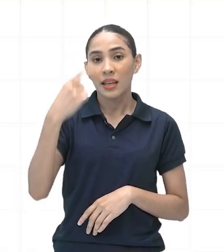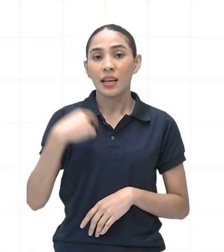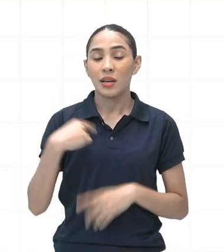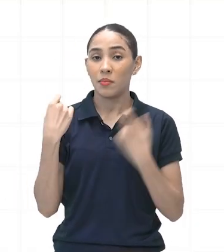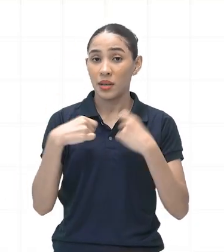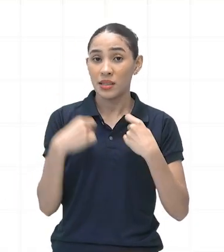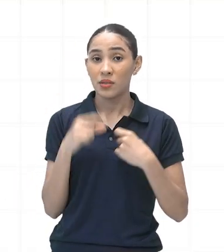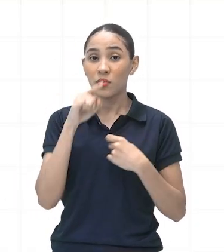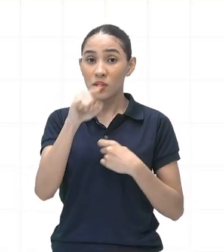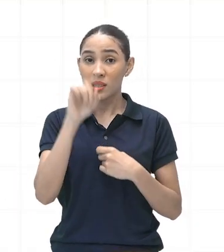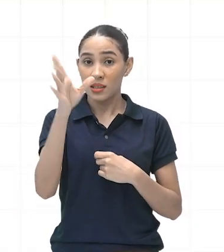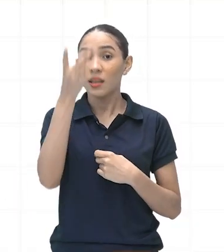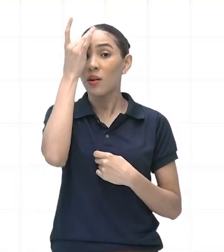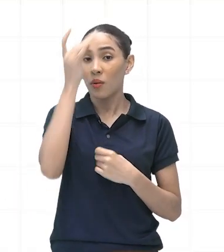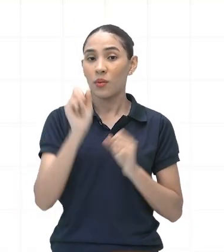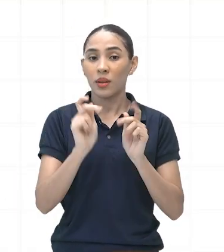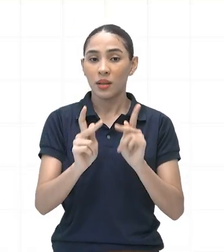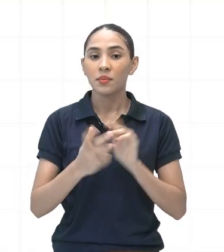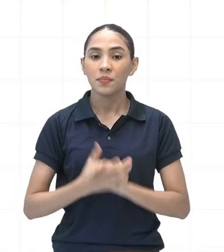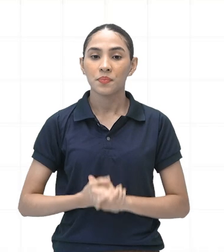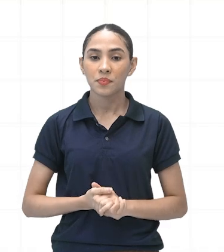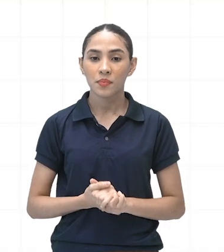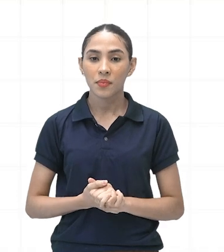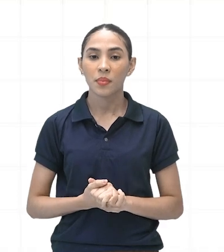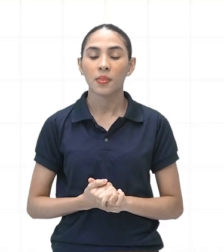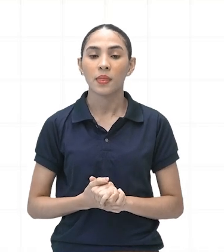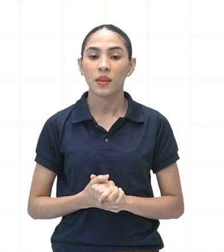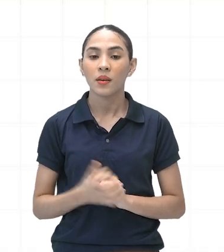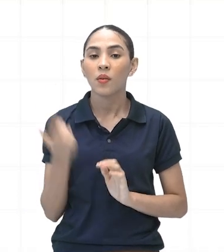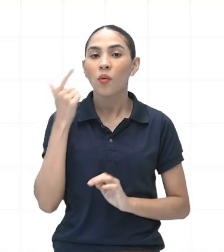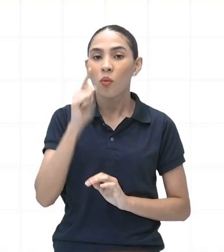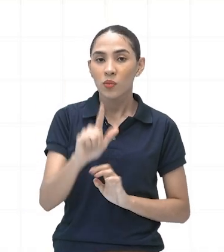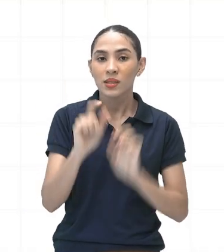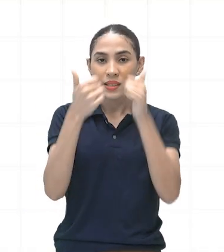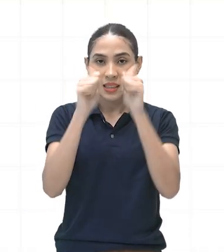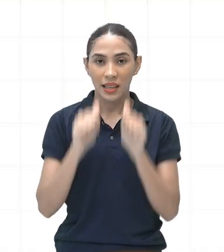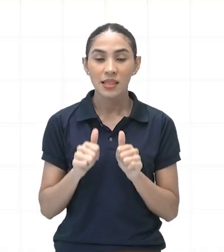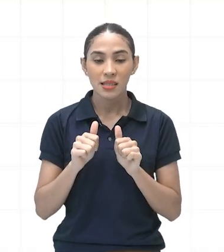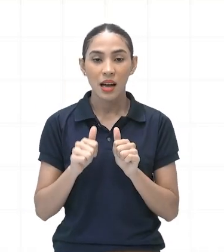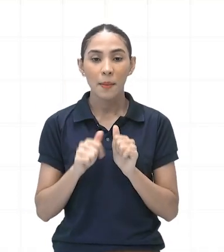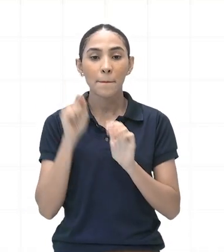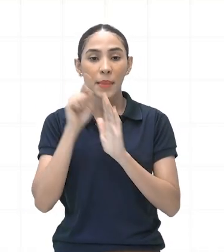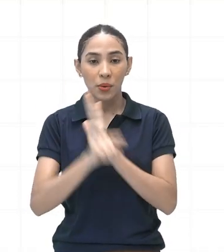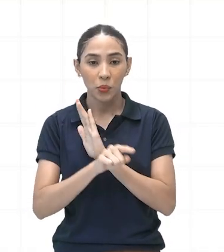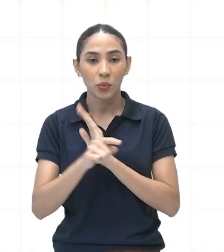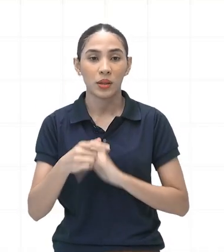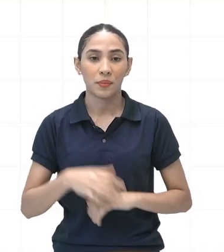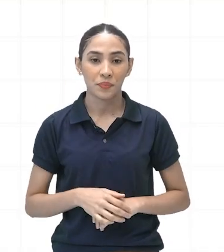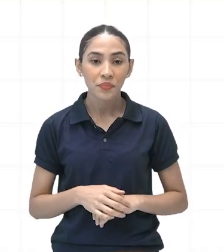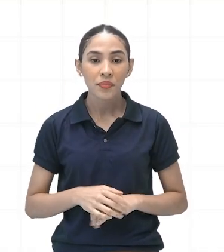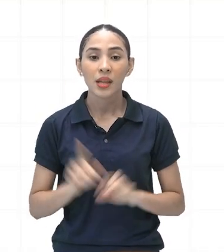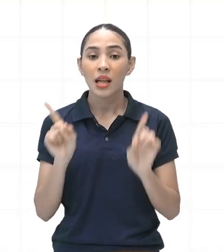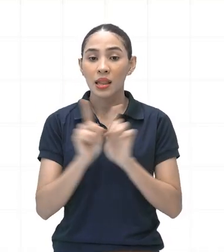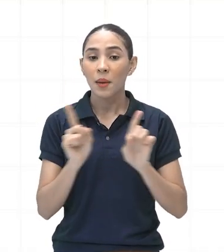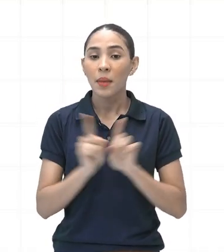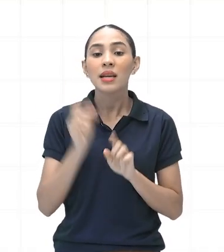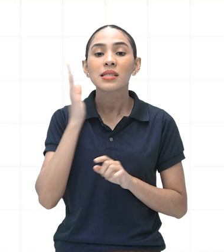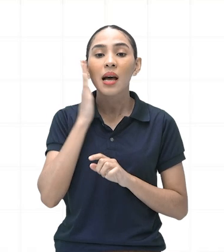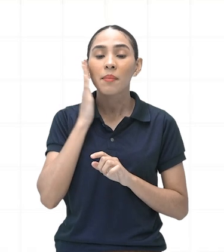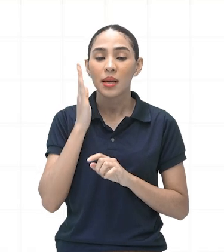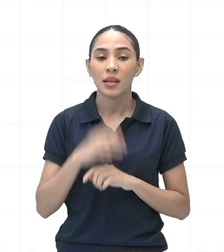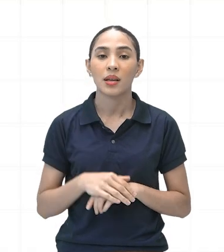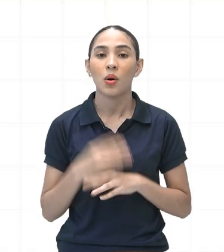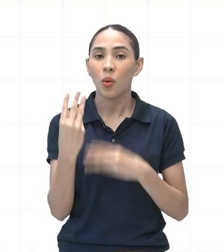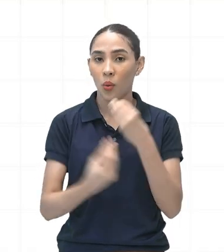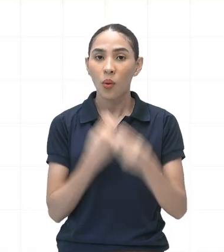que vocês tenham, né? De conseguir analisar a questão e saber quando as